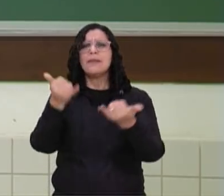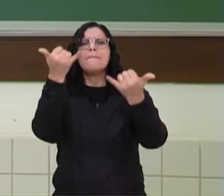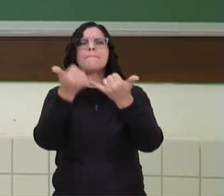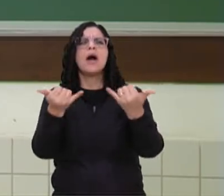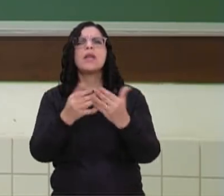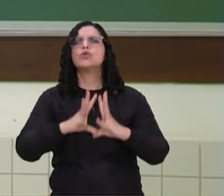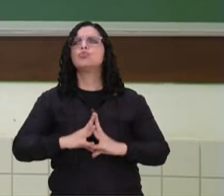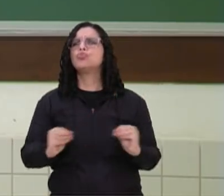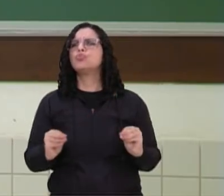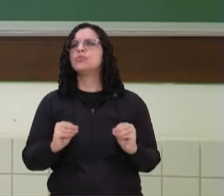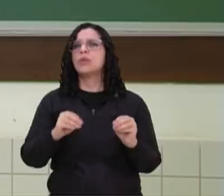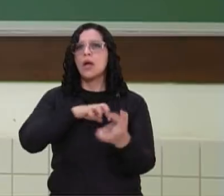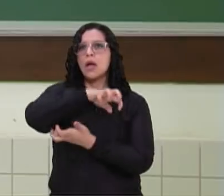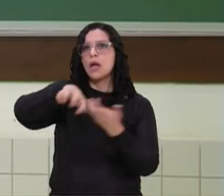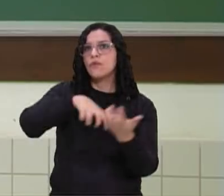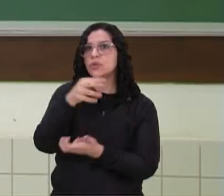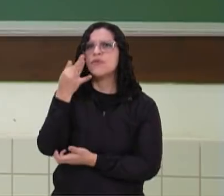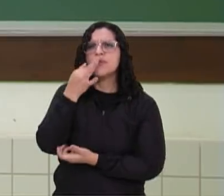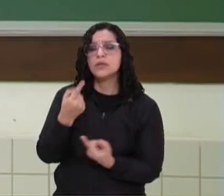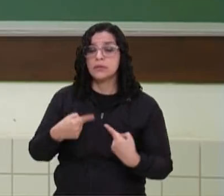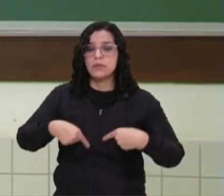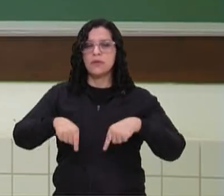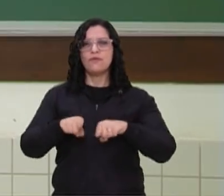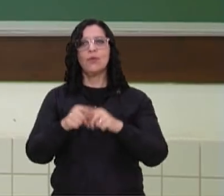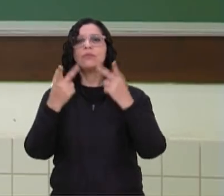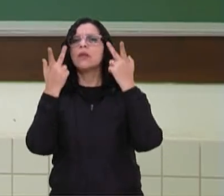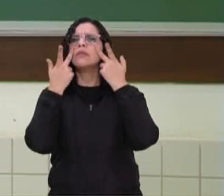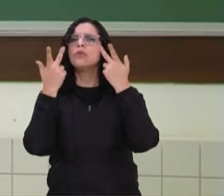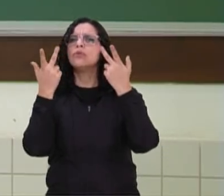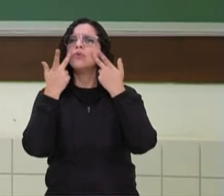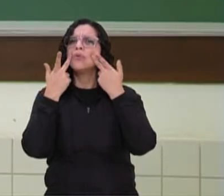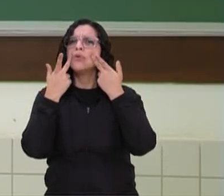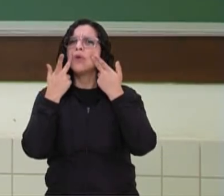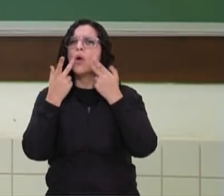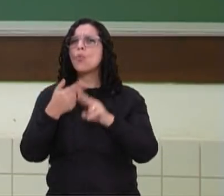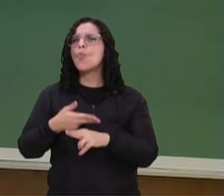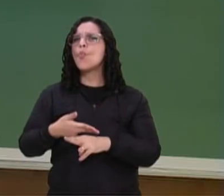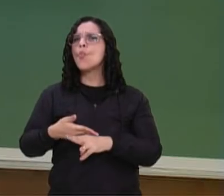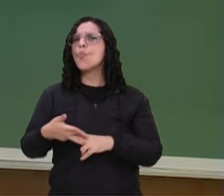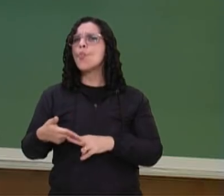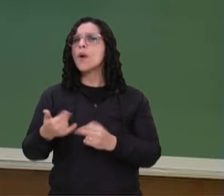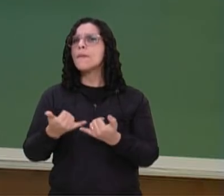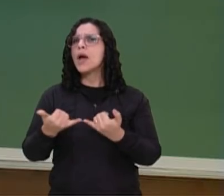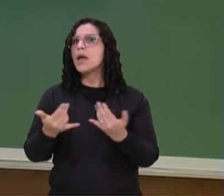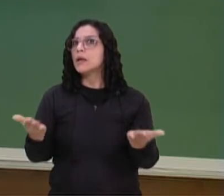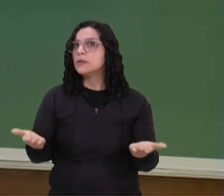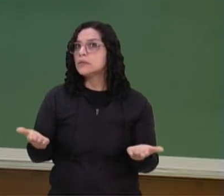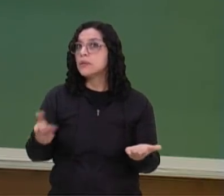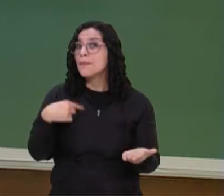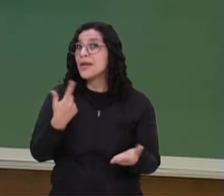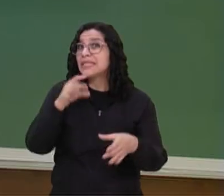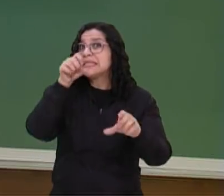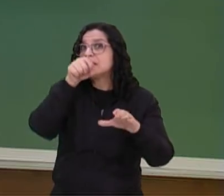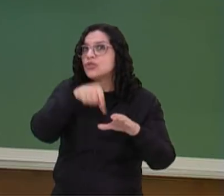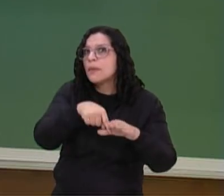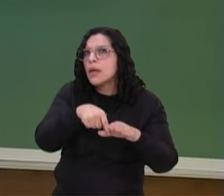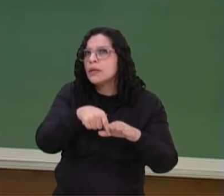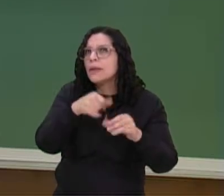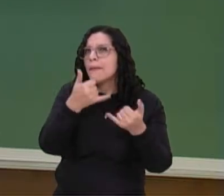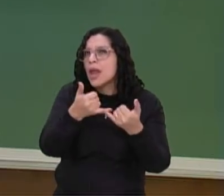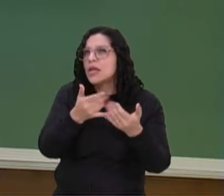Francesa, finge que não aconteceu nada, volta tudo a ser como era antes. Doce ilusão, a semente já estava